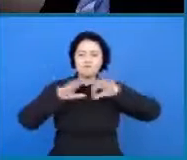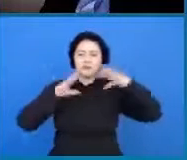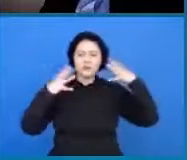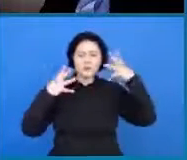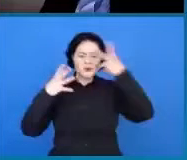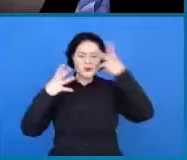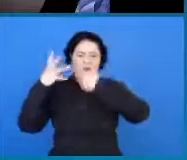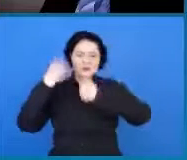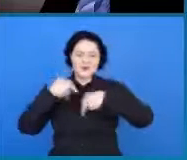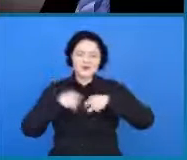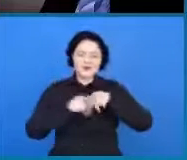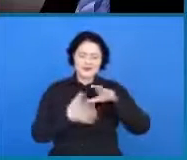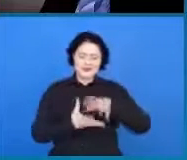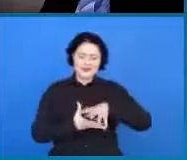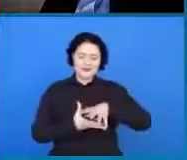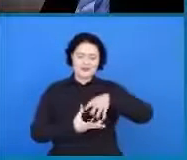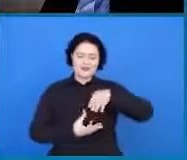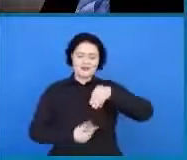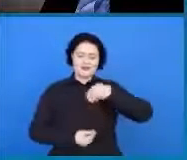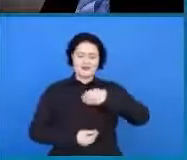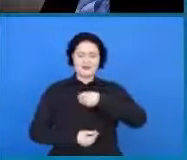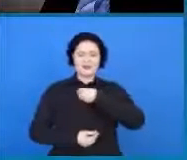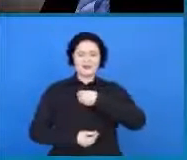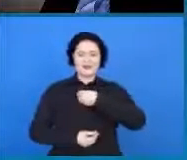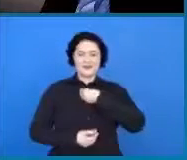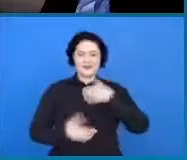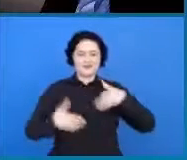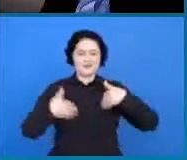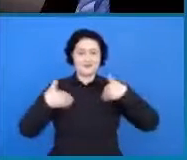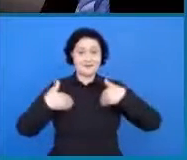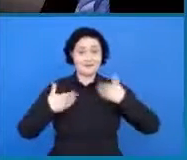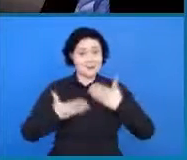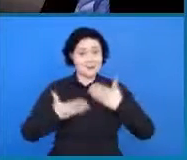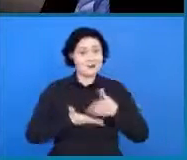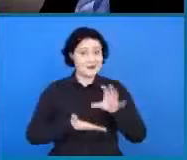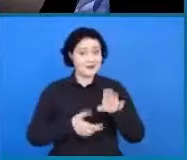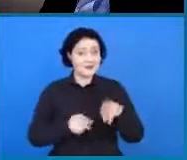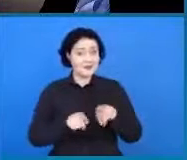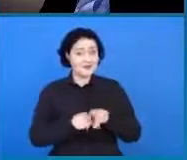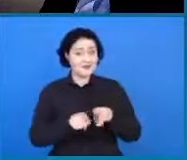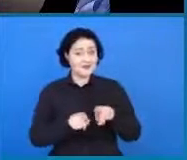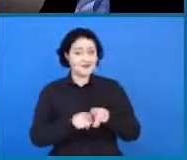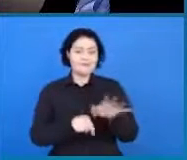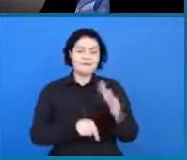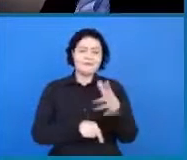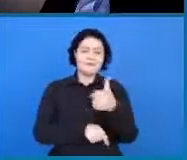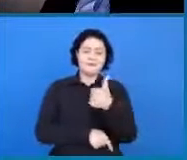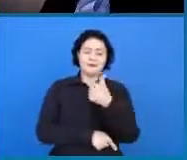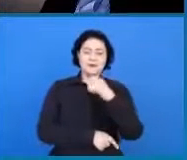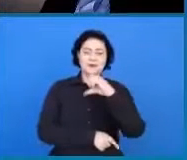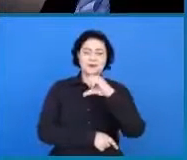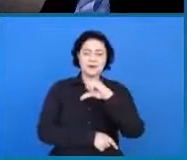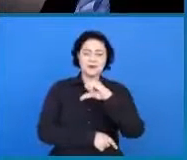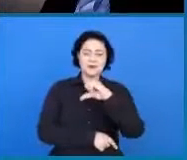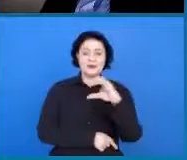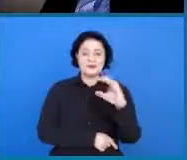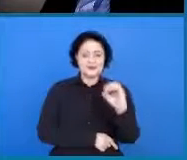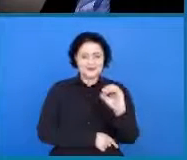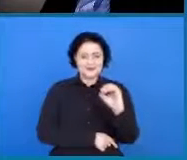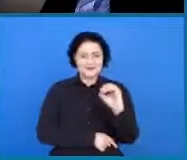inebriando nos alma dessa também começou assim lá pelos idos de 1991